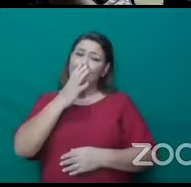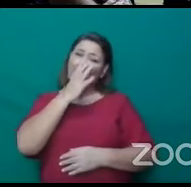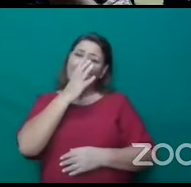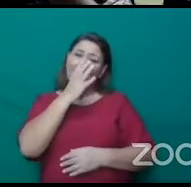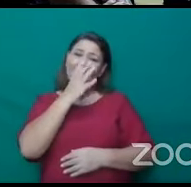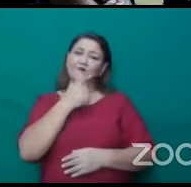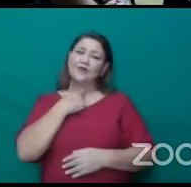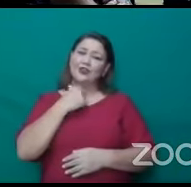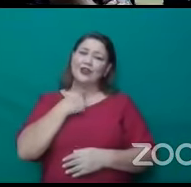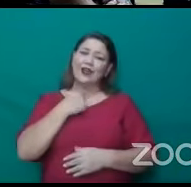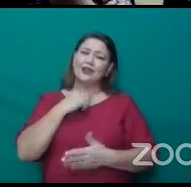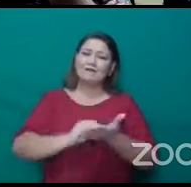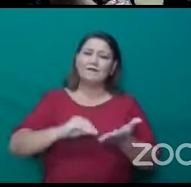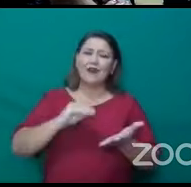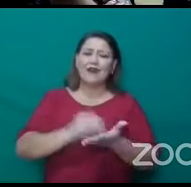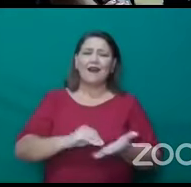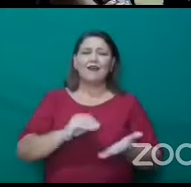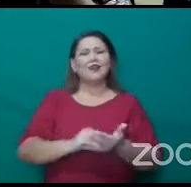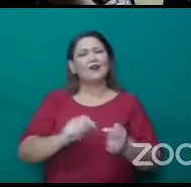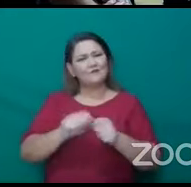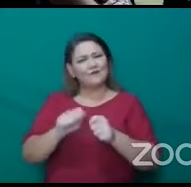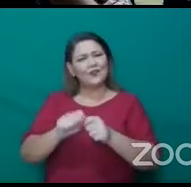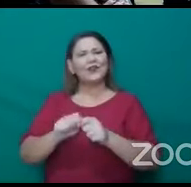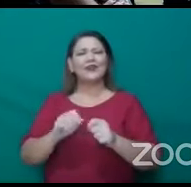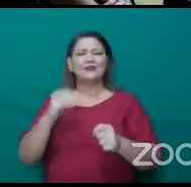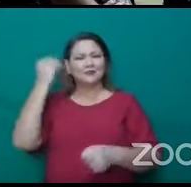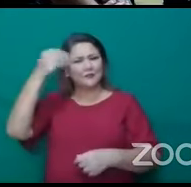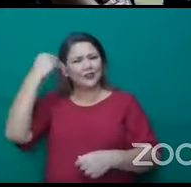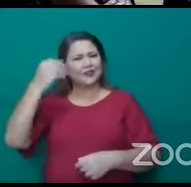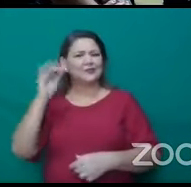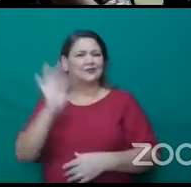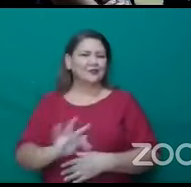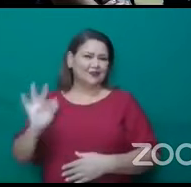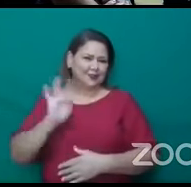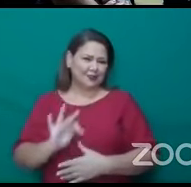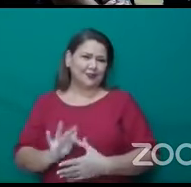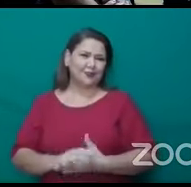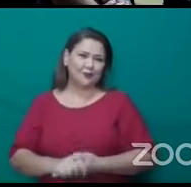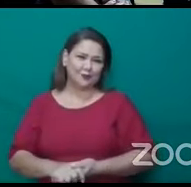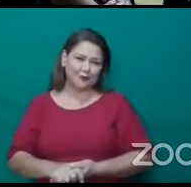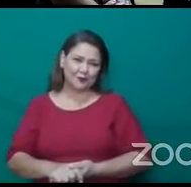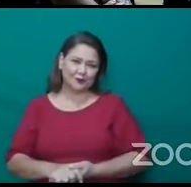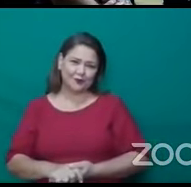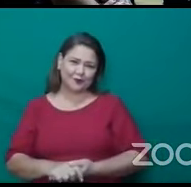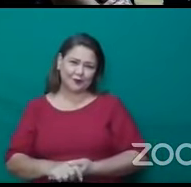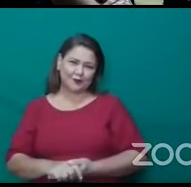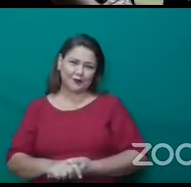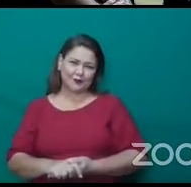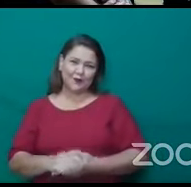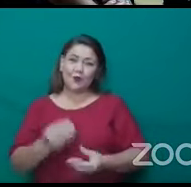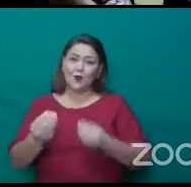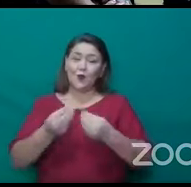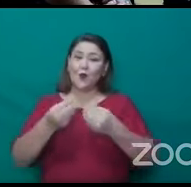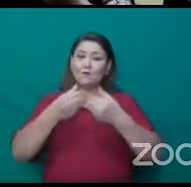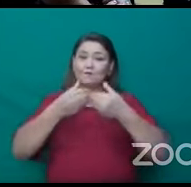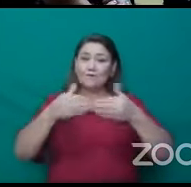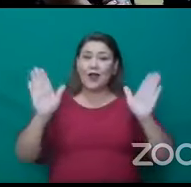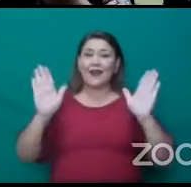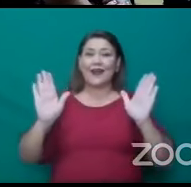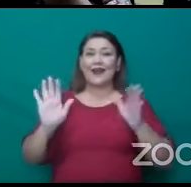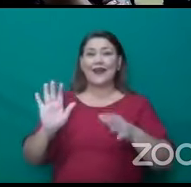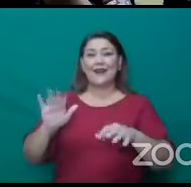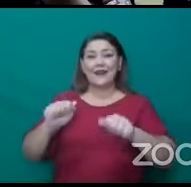sentia muita falta disso, né, na nossa experiência, assim, na faculdade. E como é que foi a estreia? Conseguiu fazer a estreia